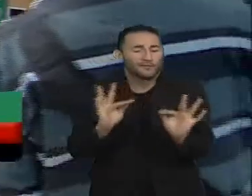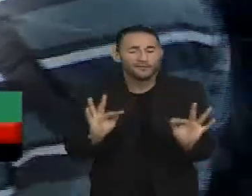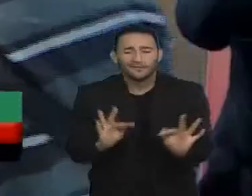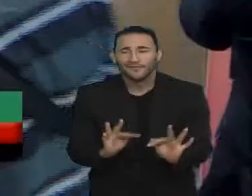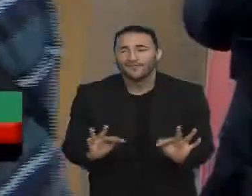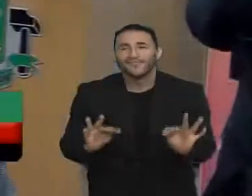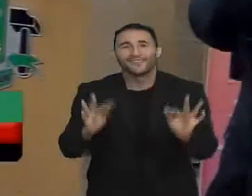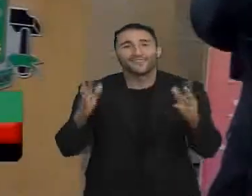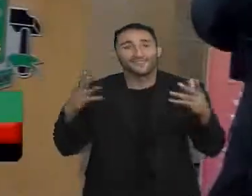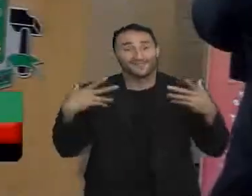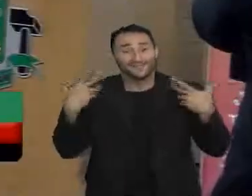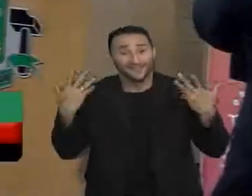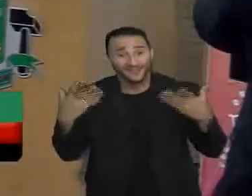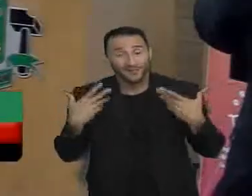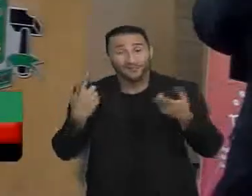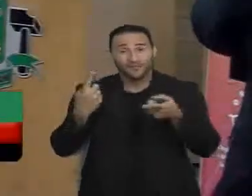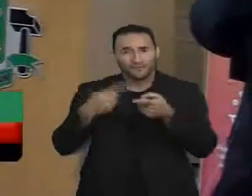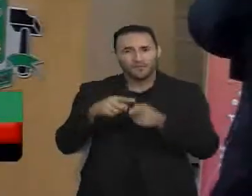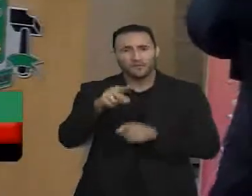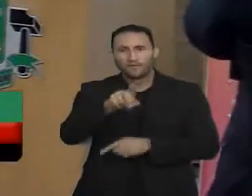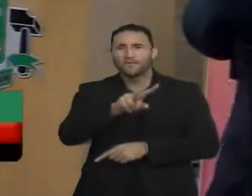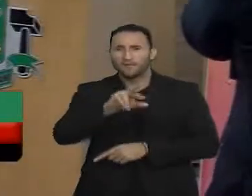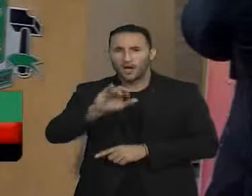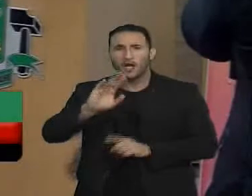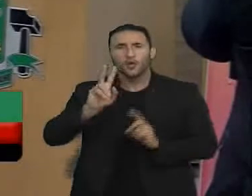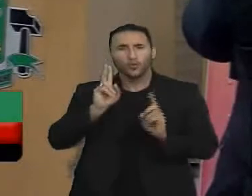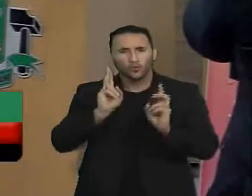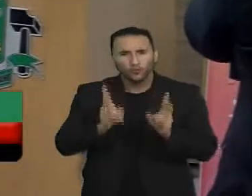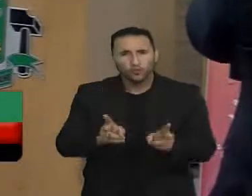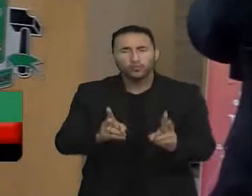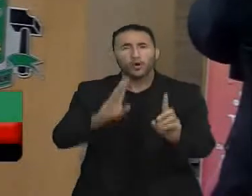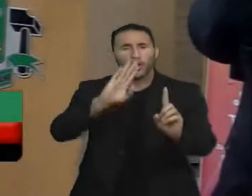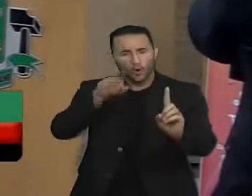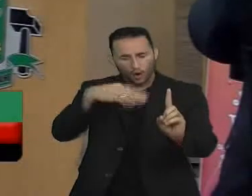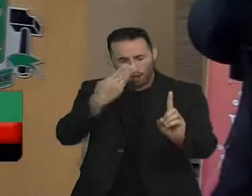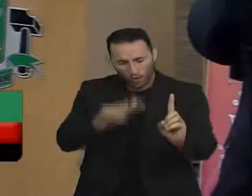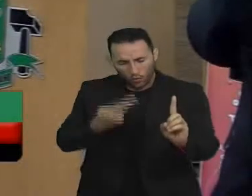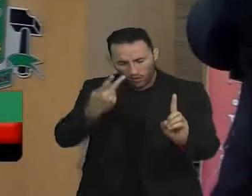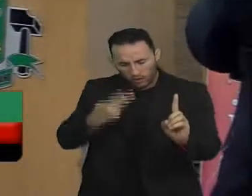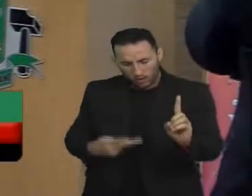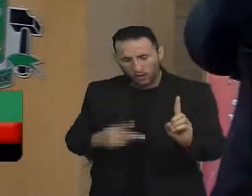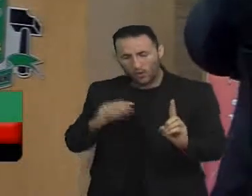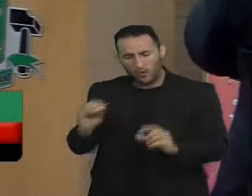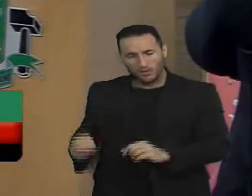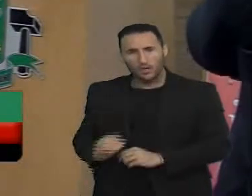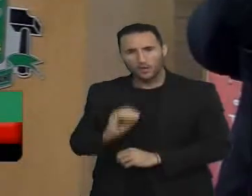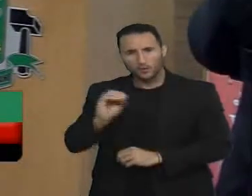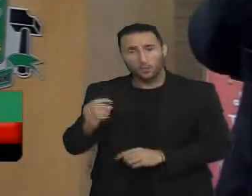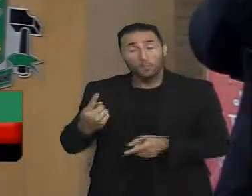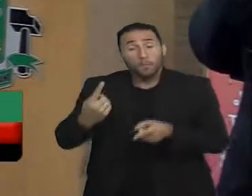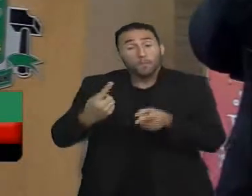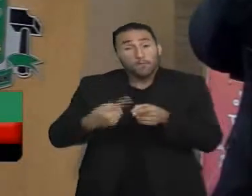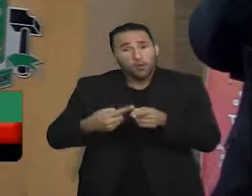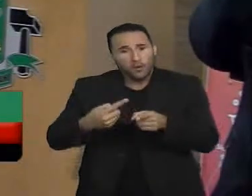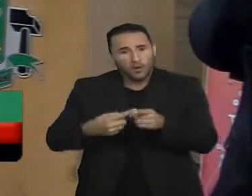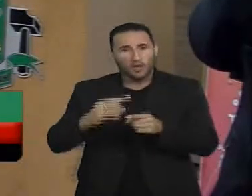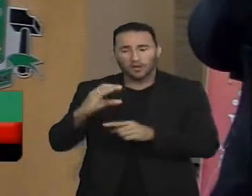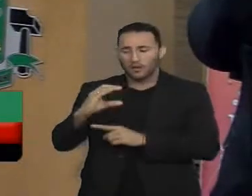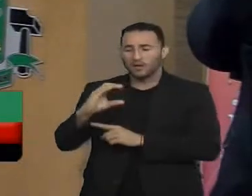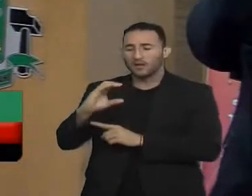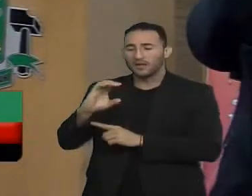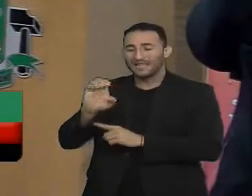você vai ser um homem honrado com títulos nesse município. Porque o César ele tem